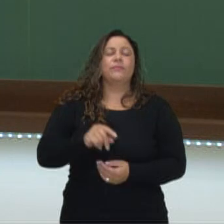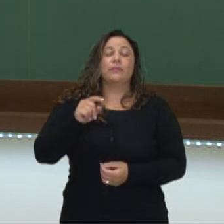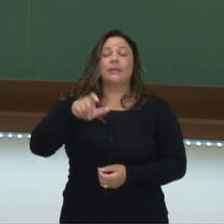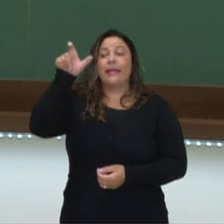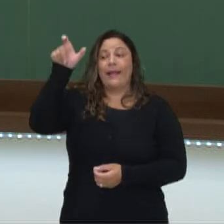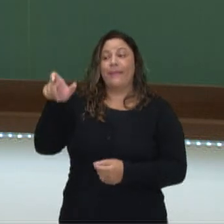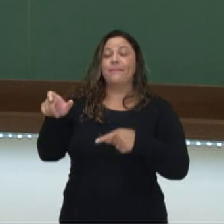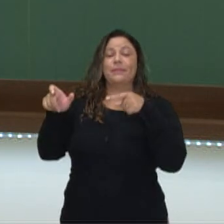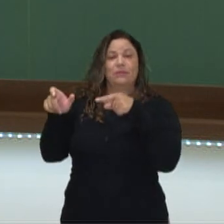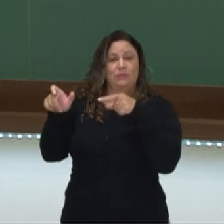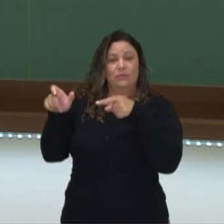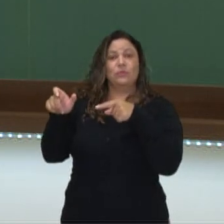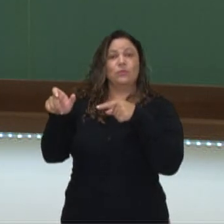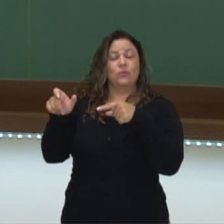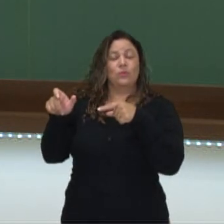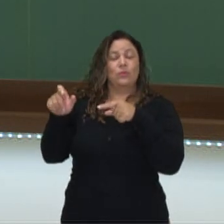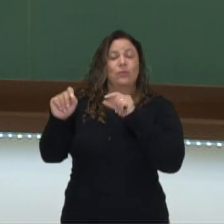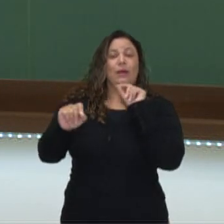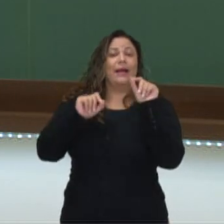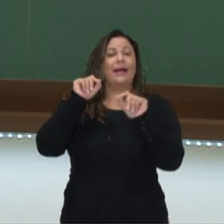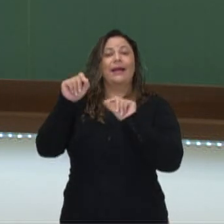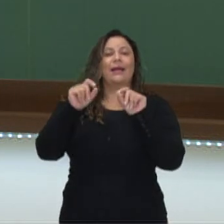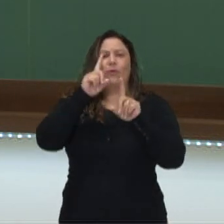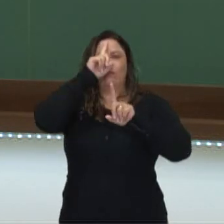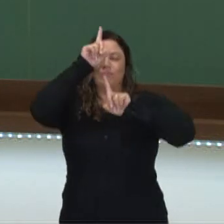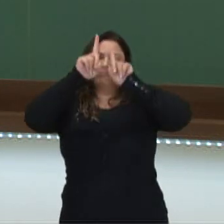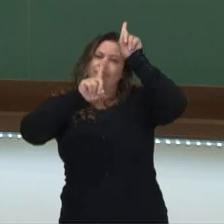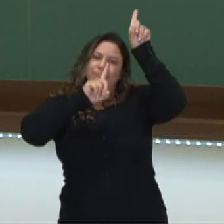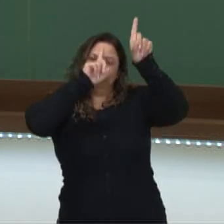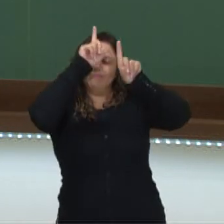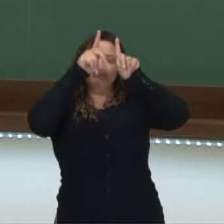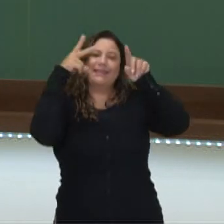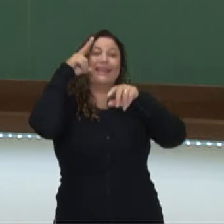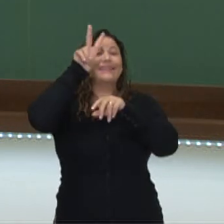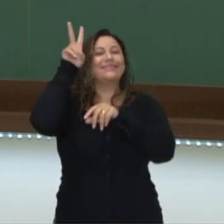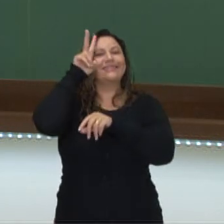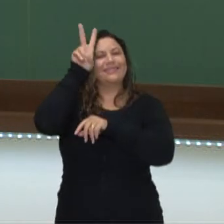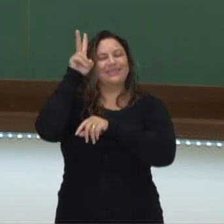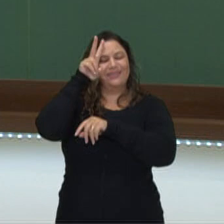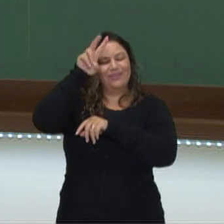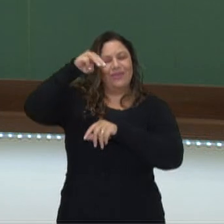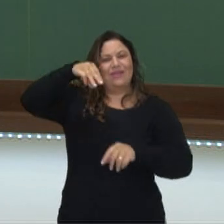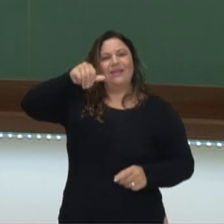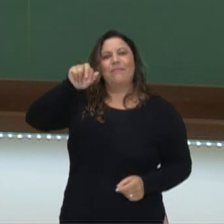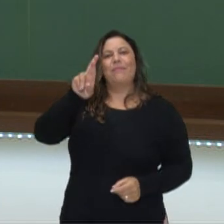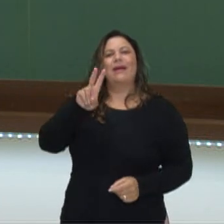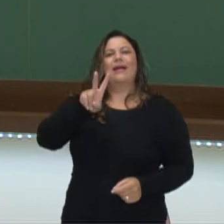ali, então, é o Stan Lee. Ele é o criador das histórias da Marvel.